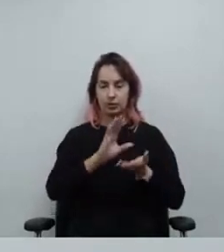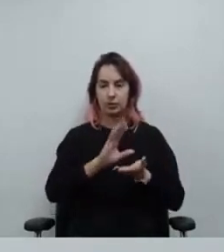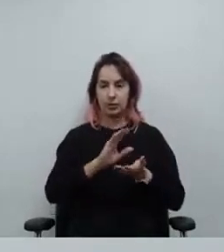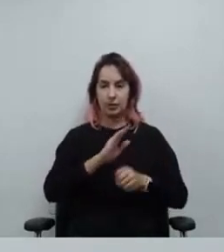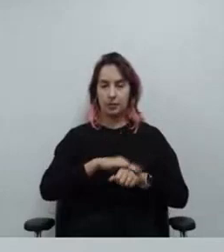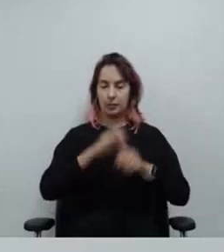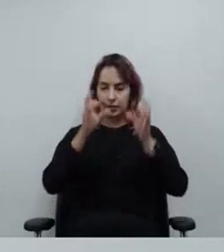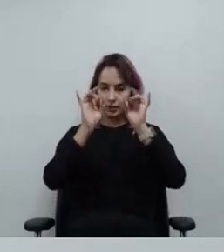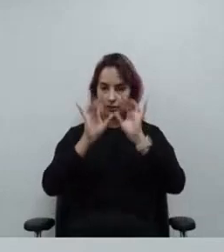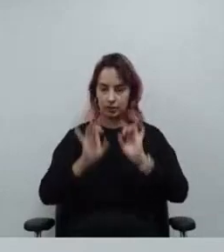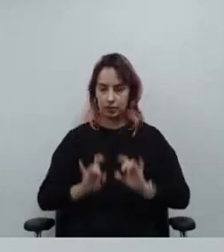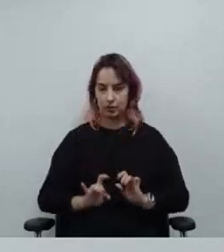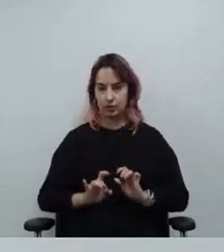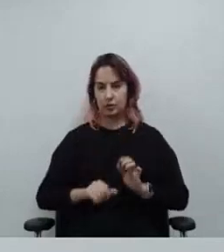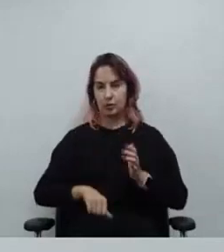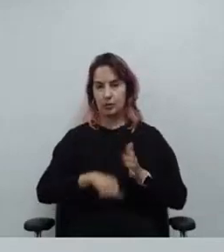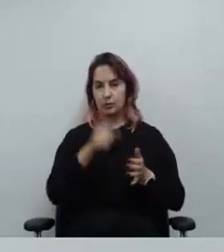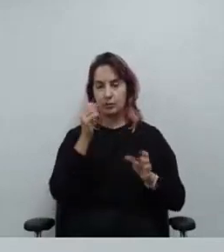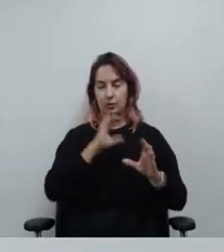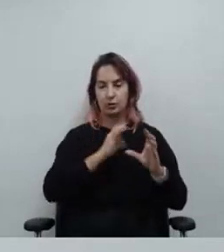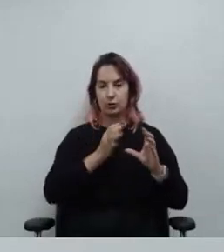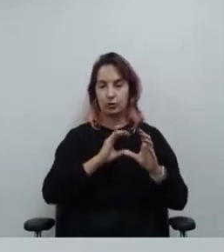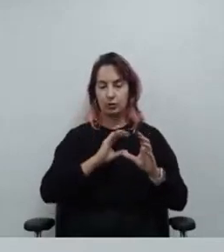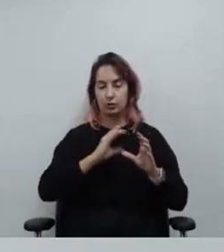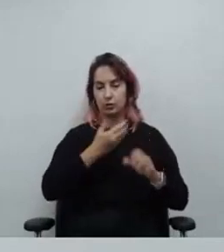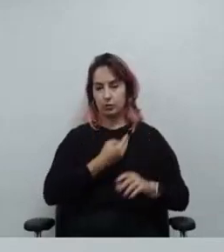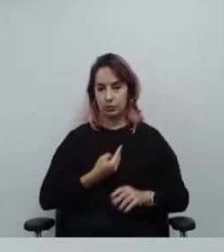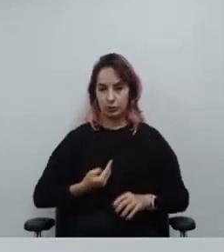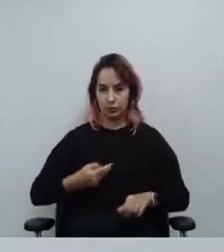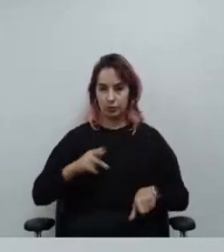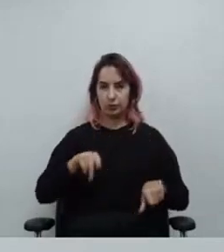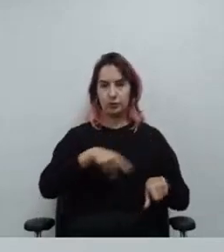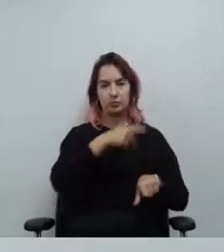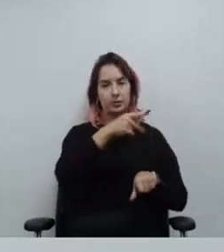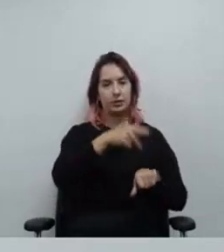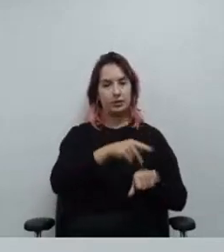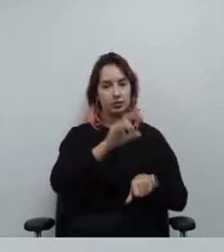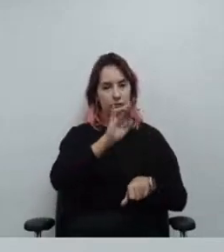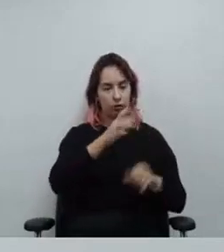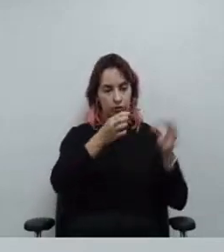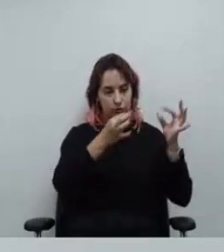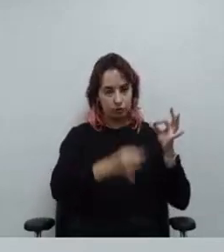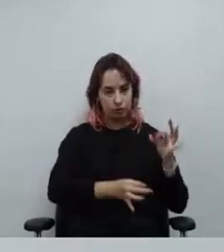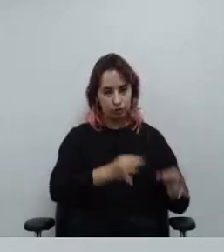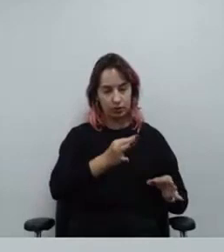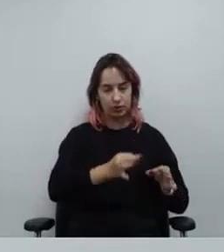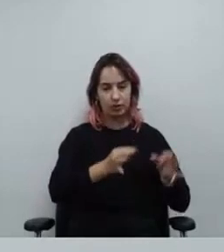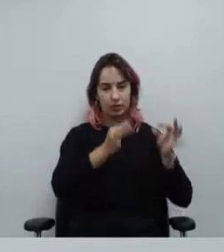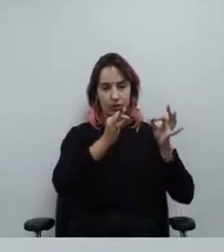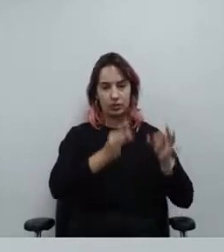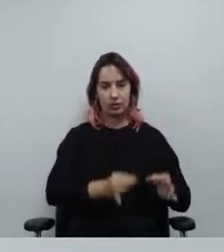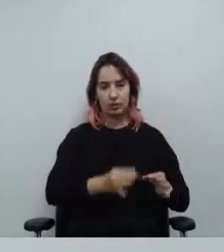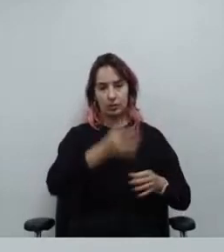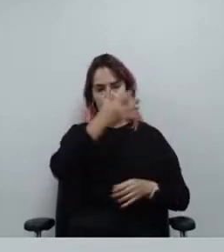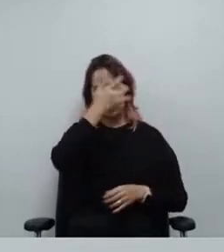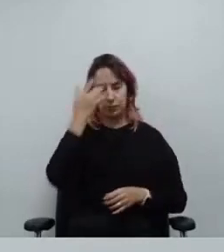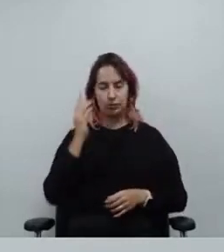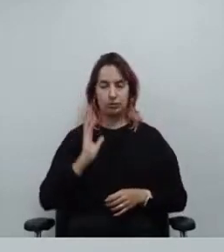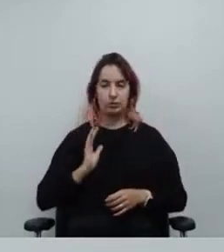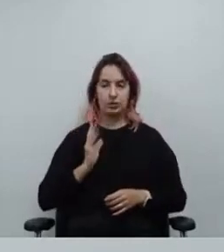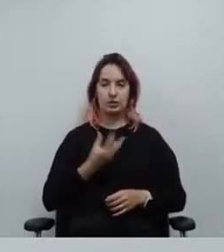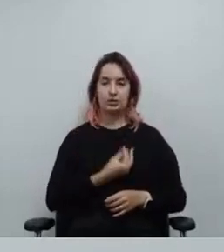mais destacada, o primeiro concurso público do país, não só na esfera jurídica, a assegurar a aprovação de pessoas